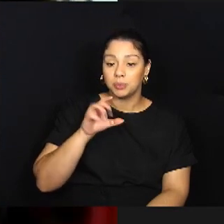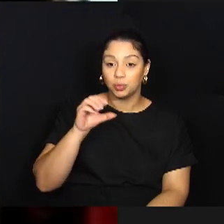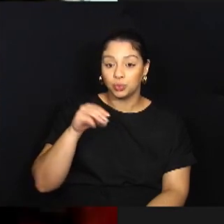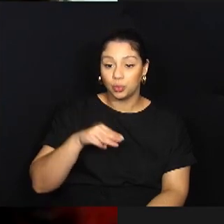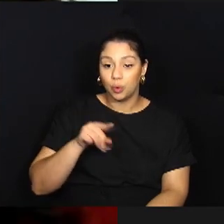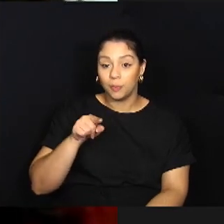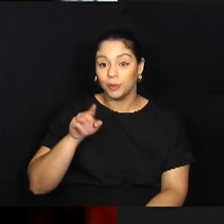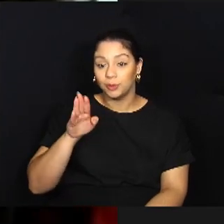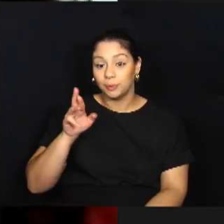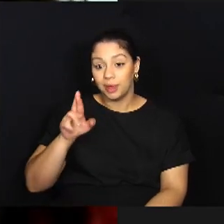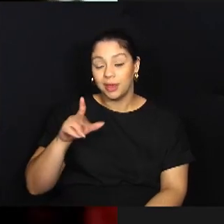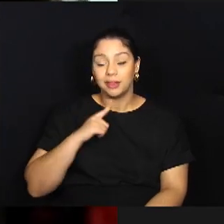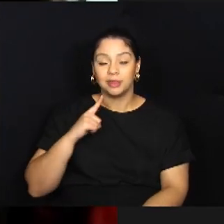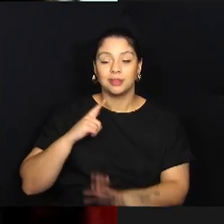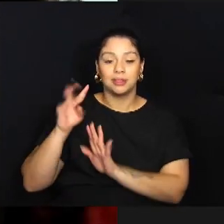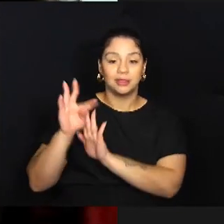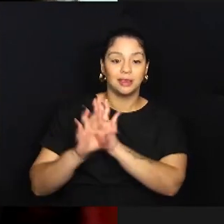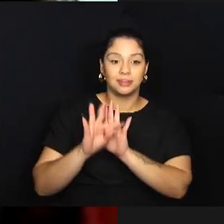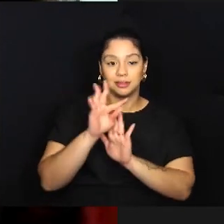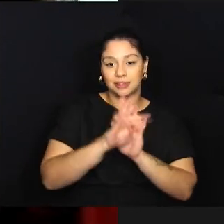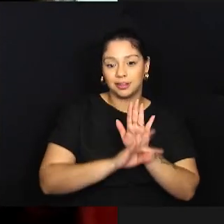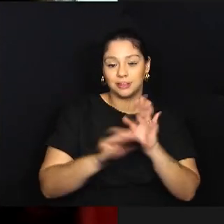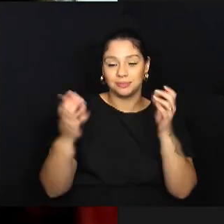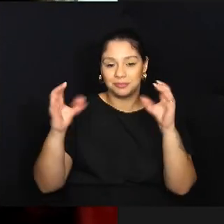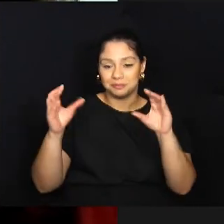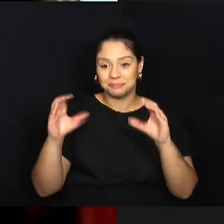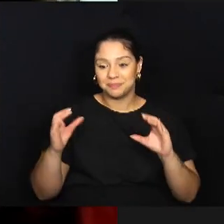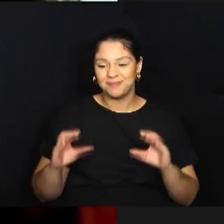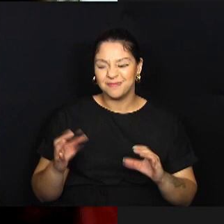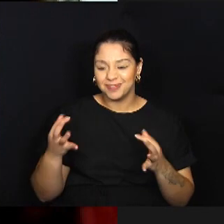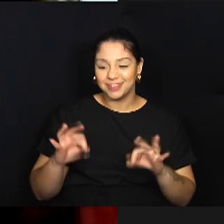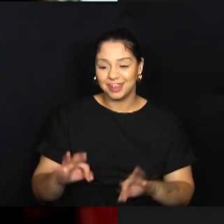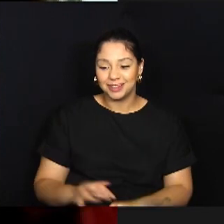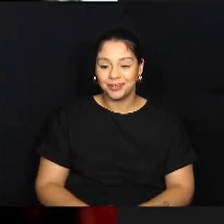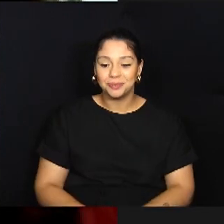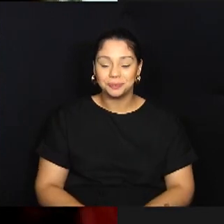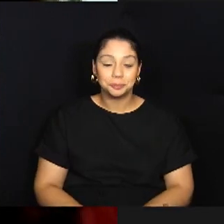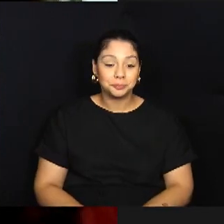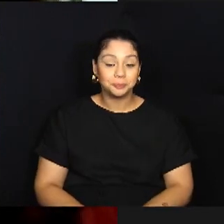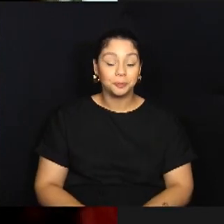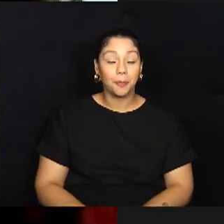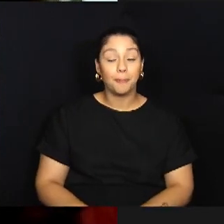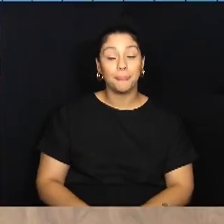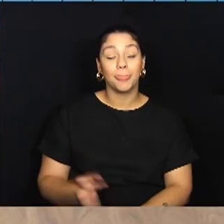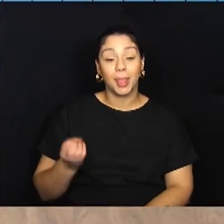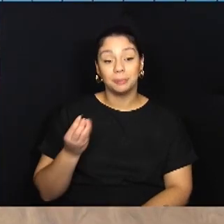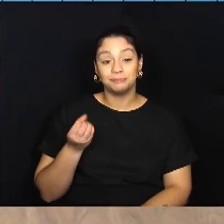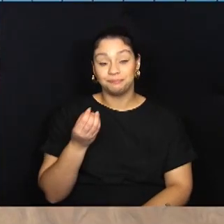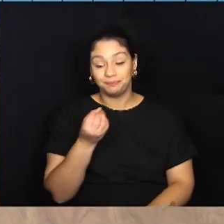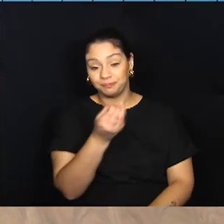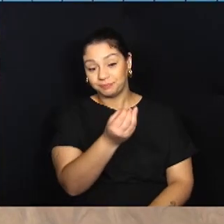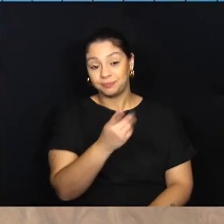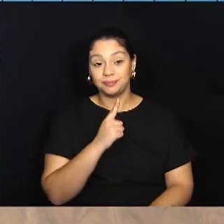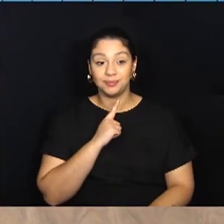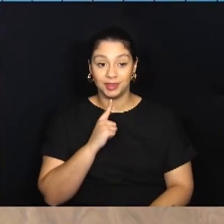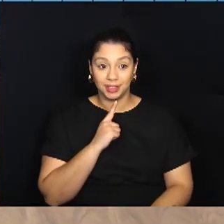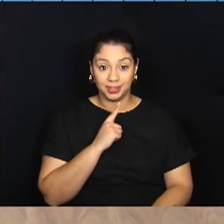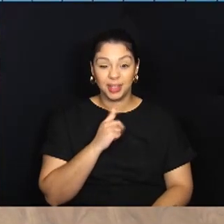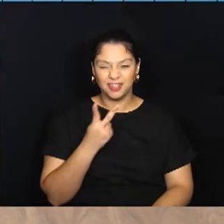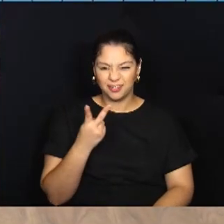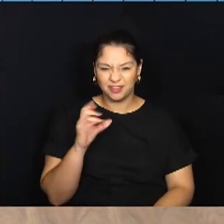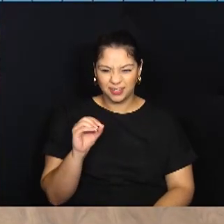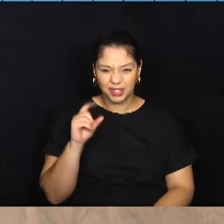publica ali no mesmo espaço. Eu acho que isso tem dado muito certo. E nessas expedições que vocês fazem, durou 20 dias